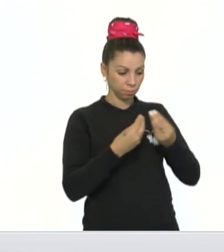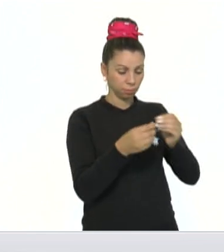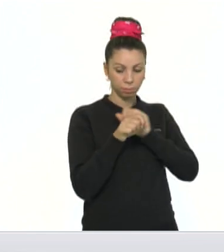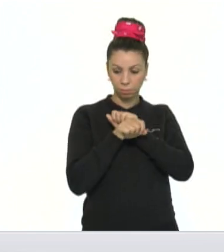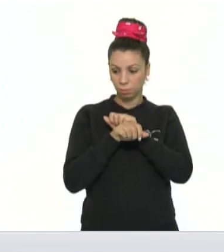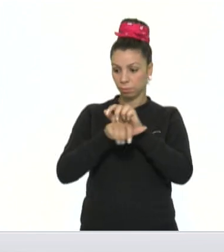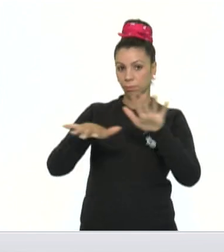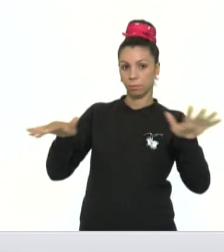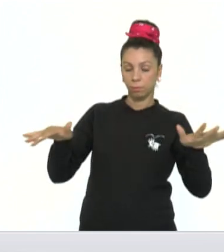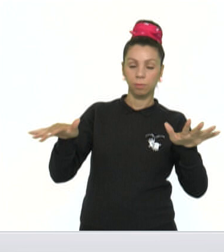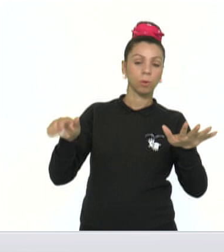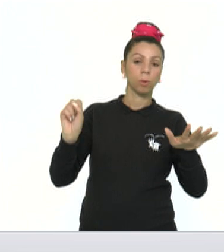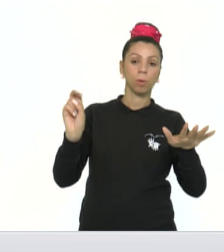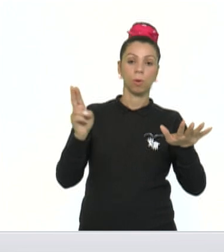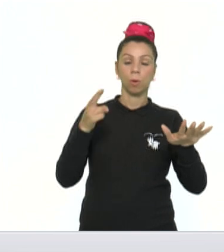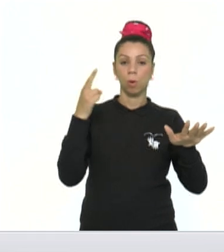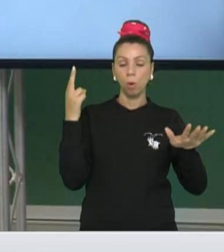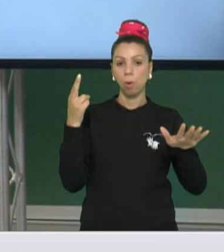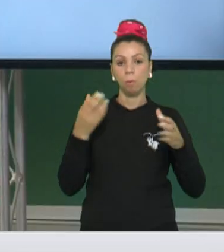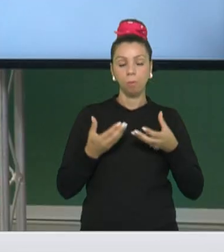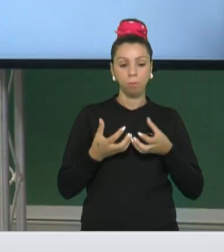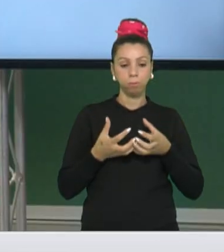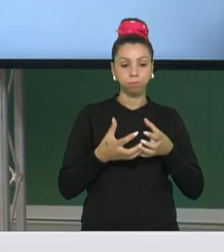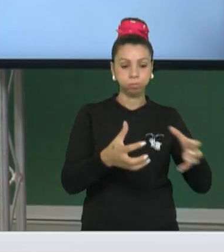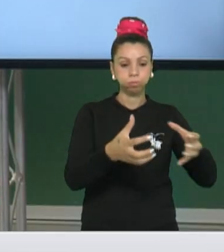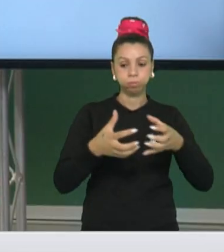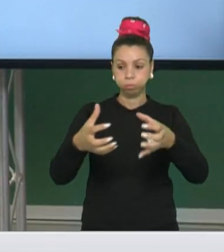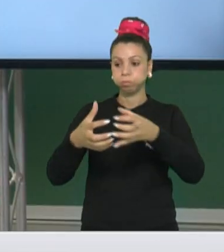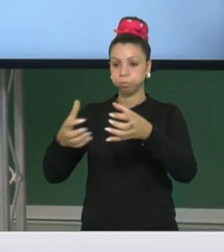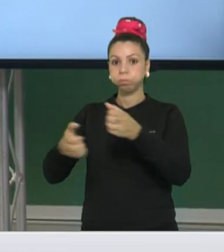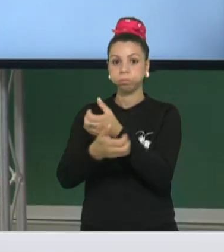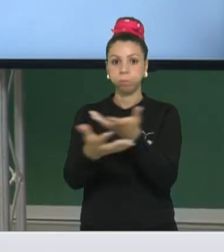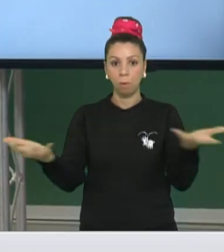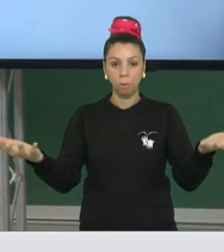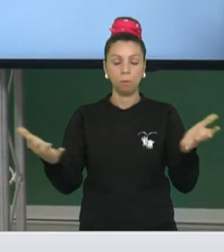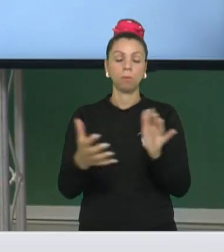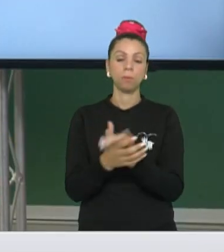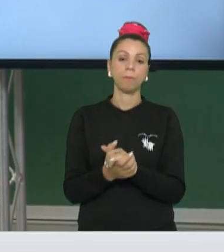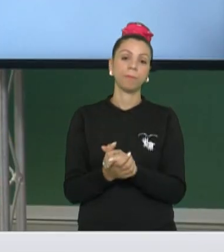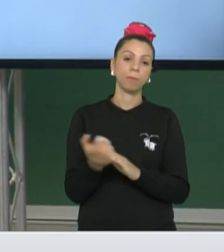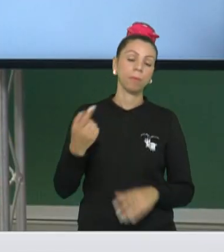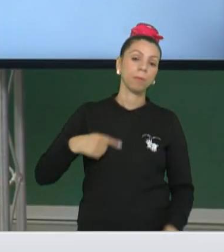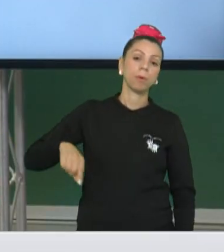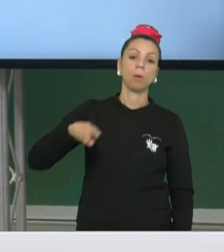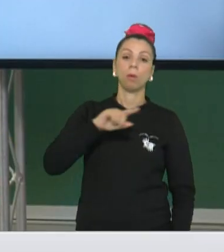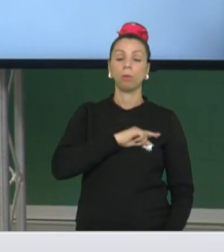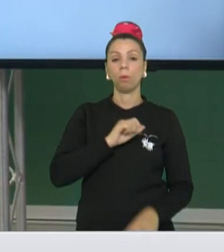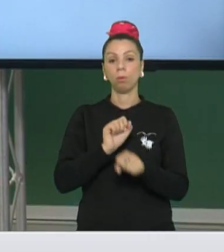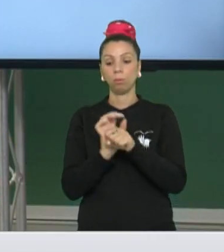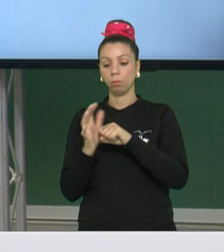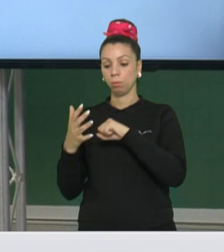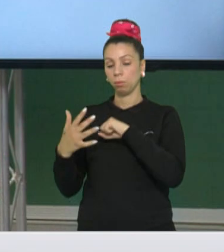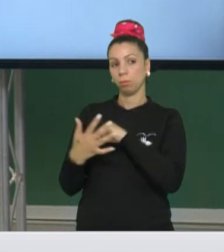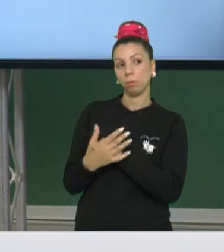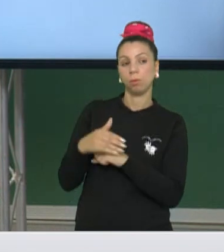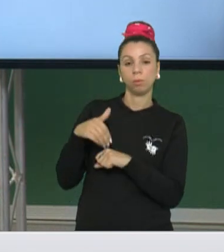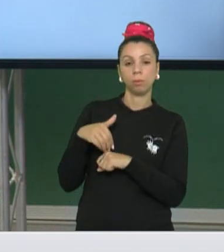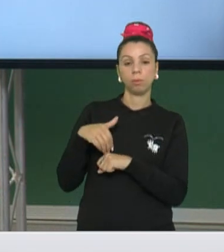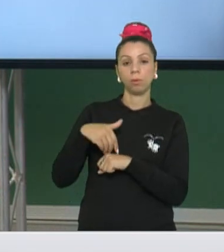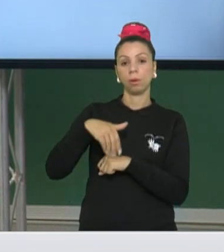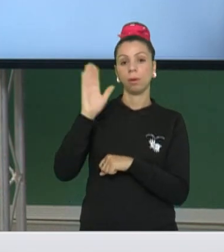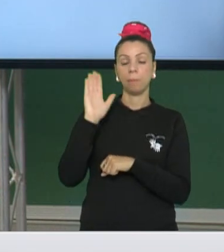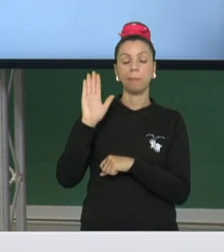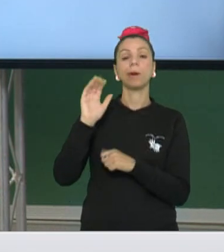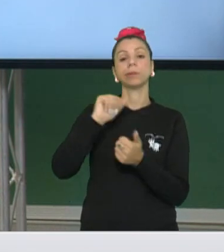distribuição ou remessa. Então, para nós, nessa pandemia, o que mais vai